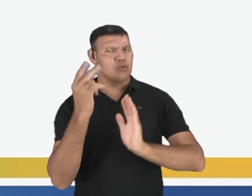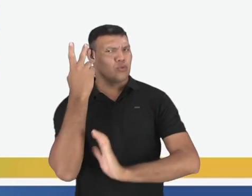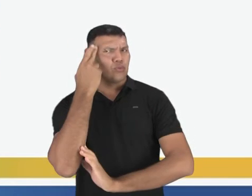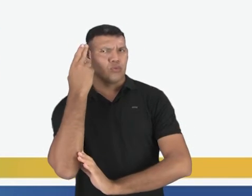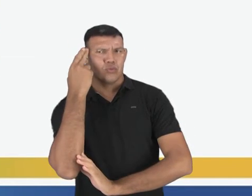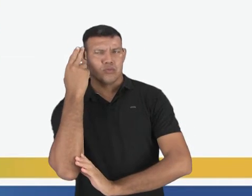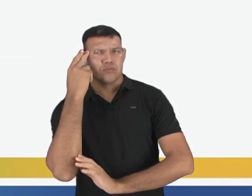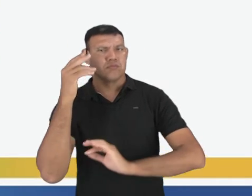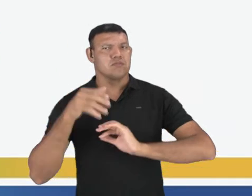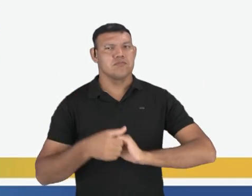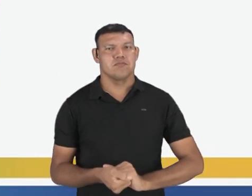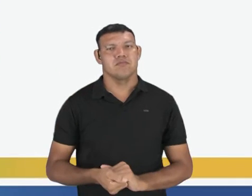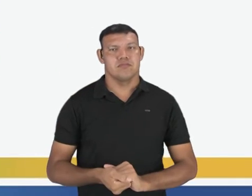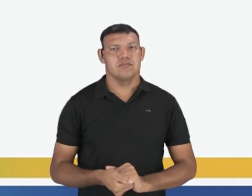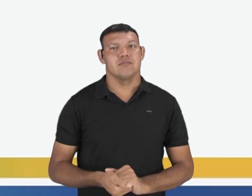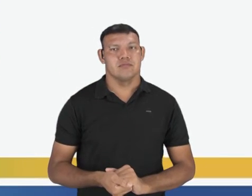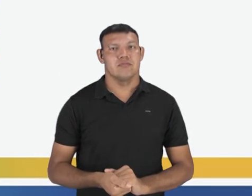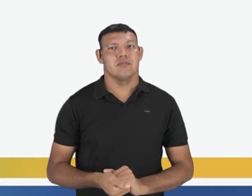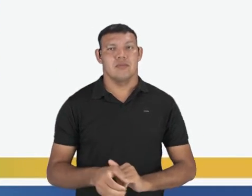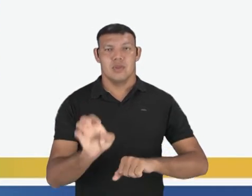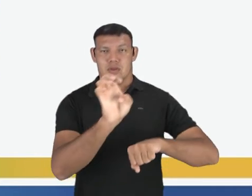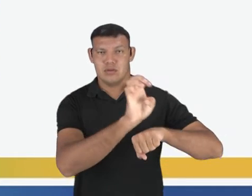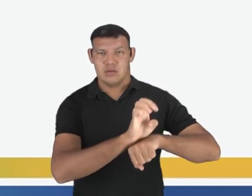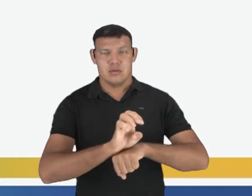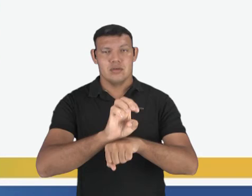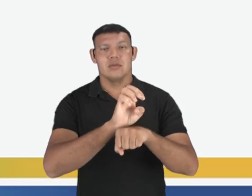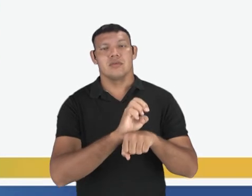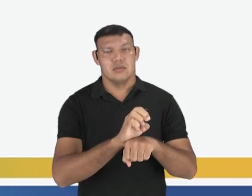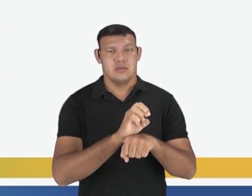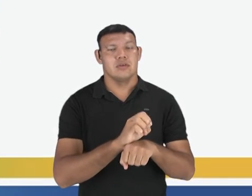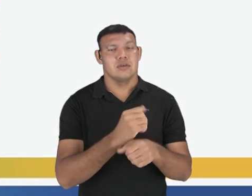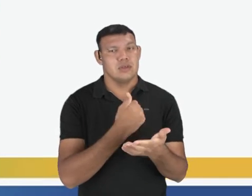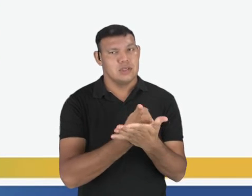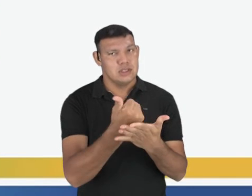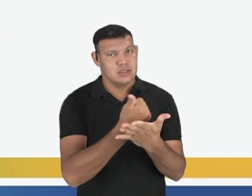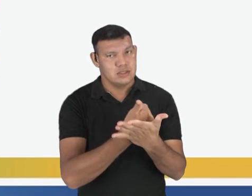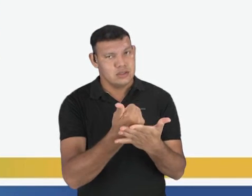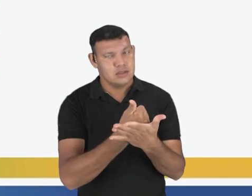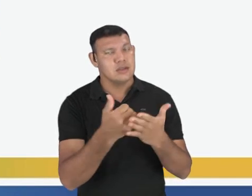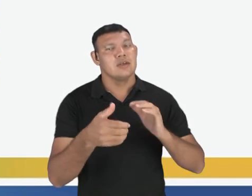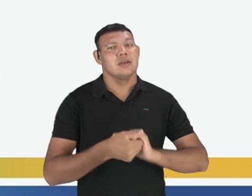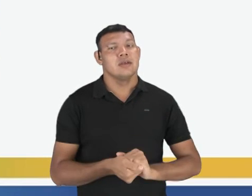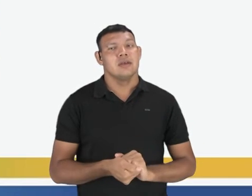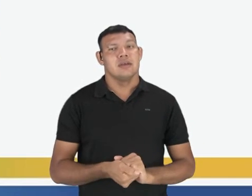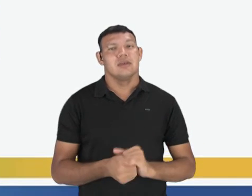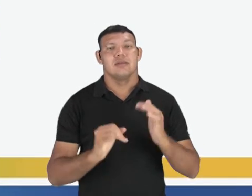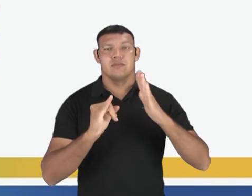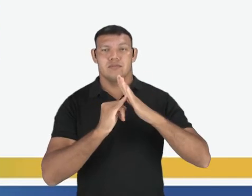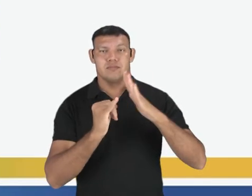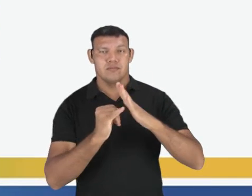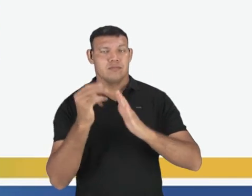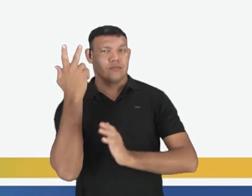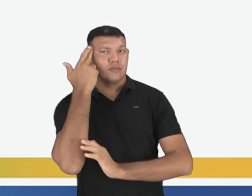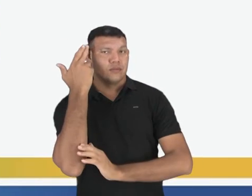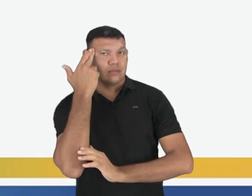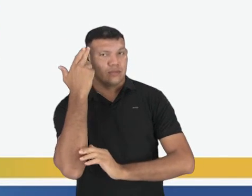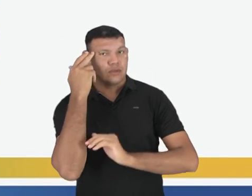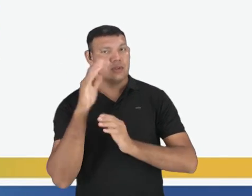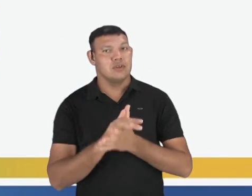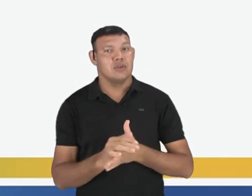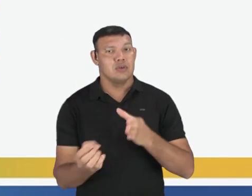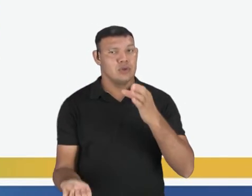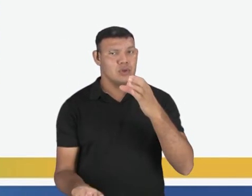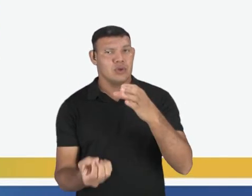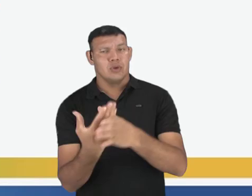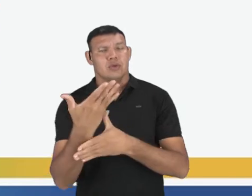né? Por meio dos quais o Estado, então, se manifesta, e sendo órgãos naturais também, pessoal, que brotam